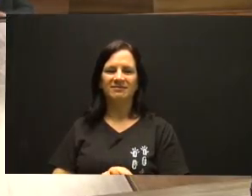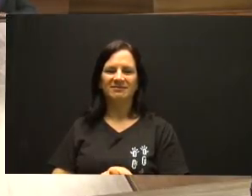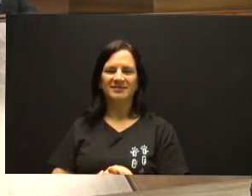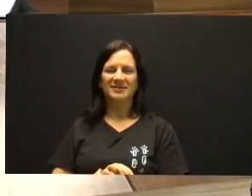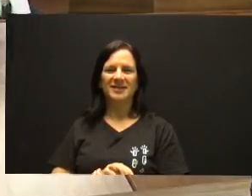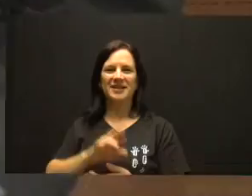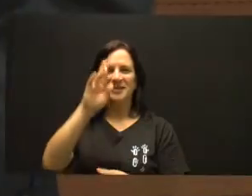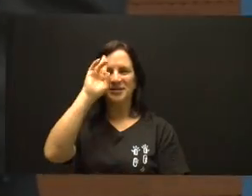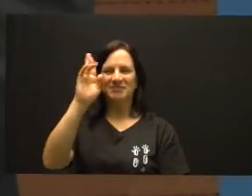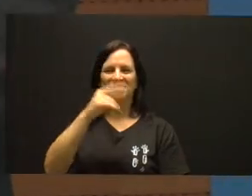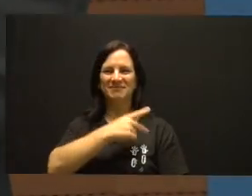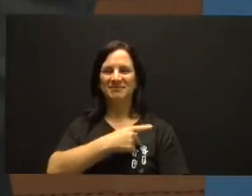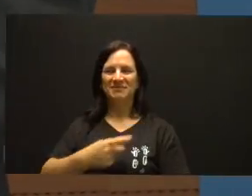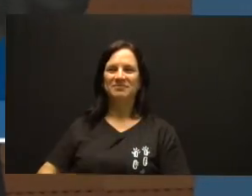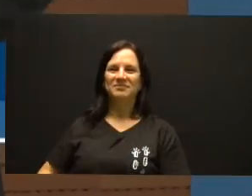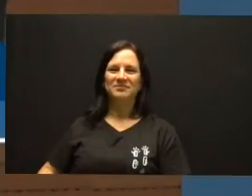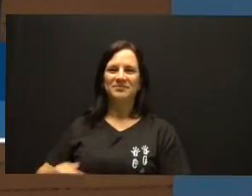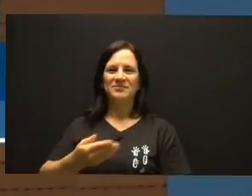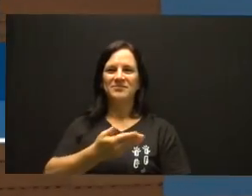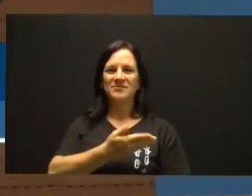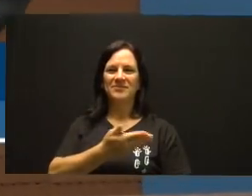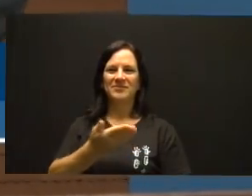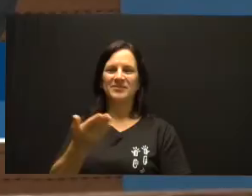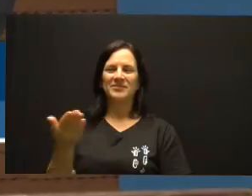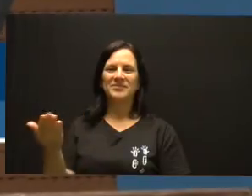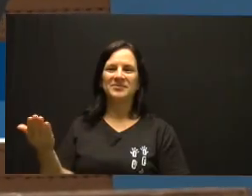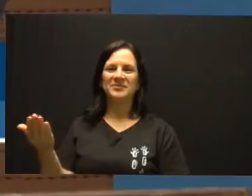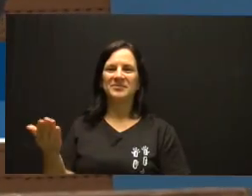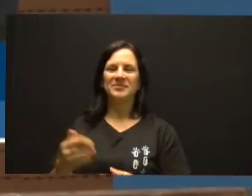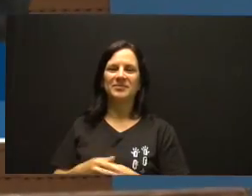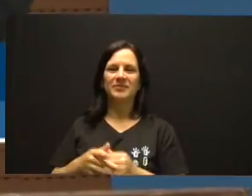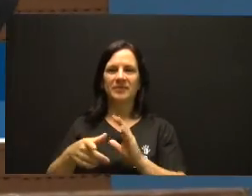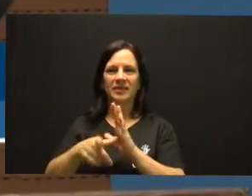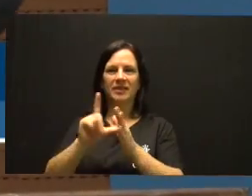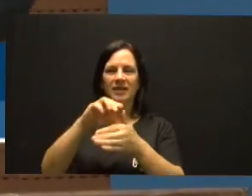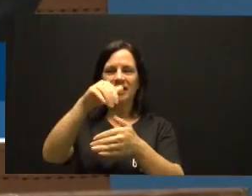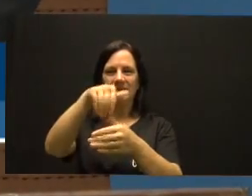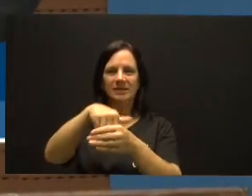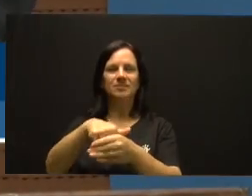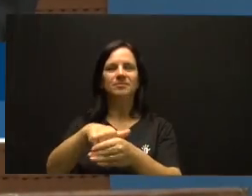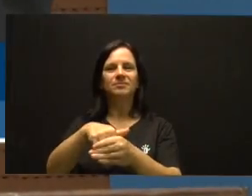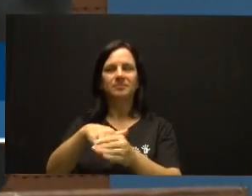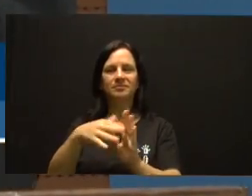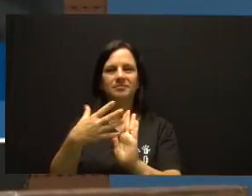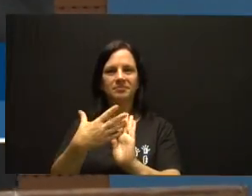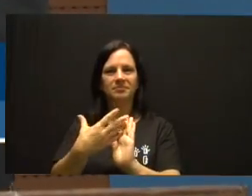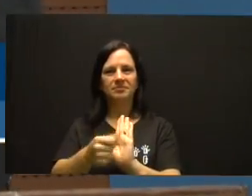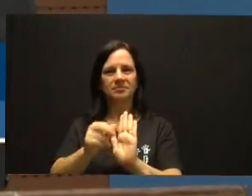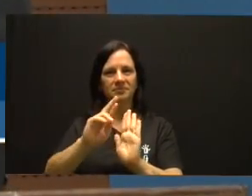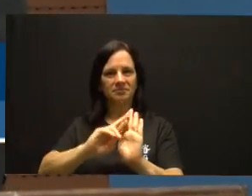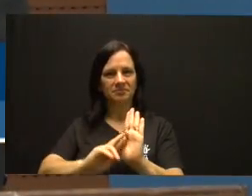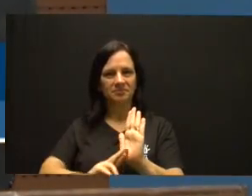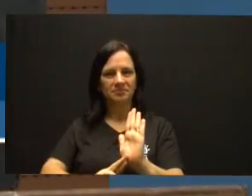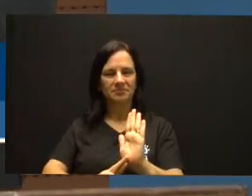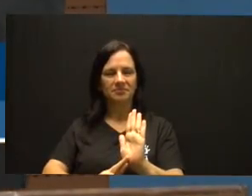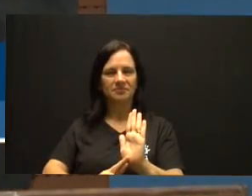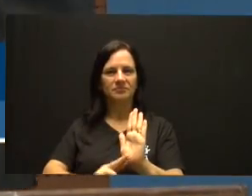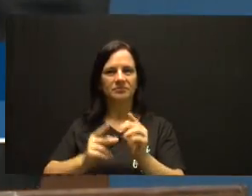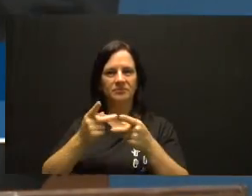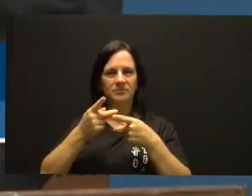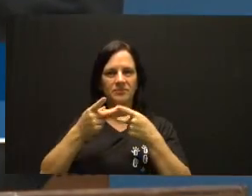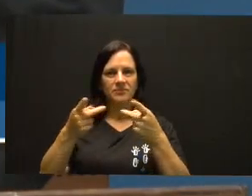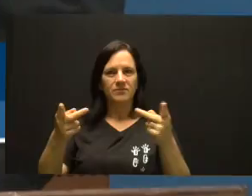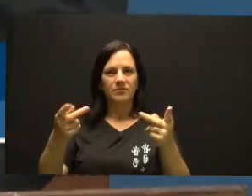Senhor presidente, nobres vereadores, vereador Laércio, já quero aqui antecipar o meu voto ao vosso requerimento e dizer